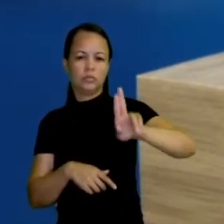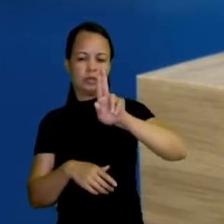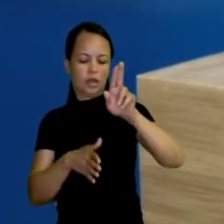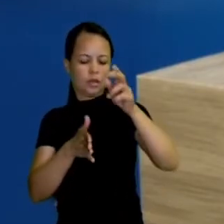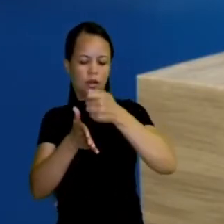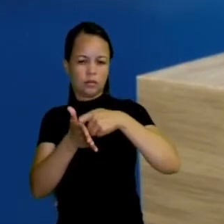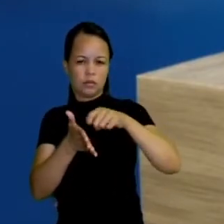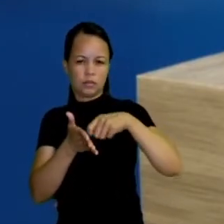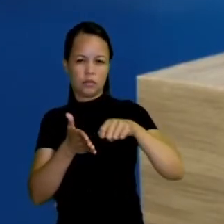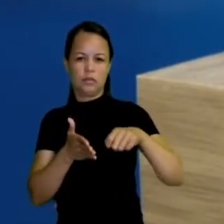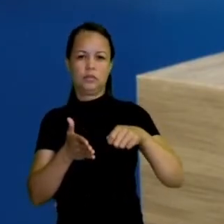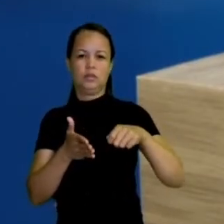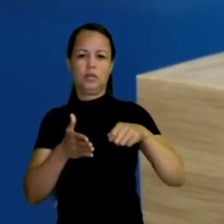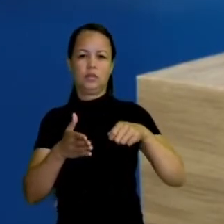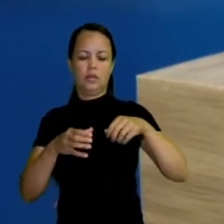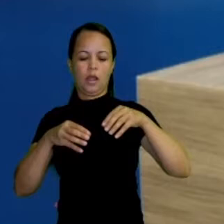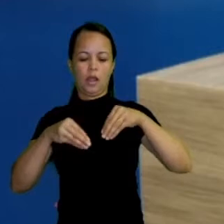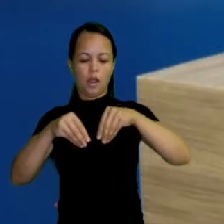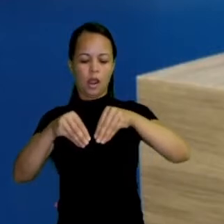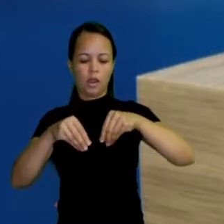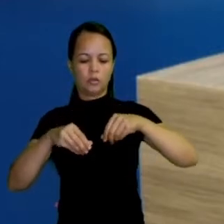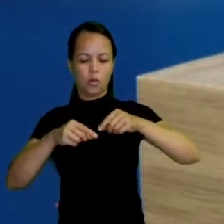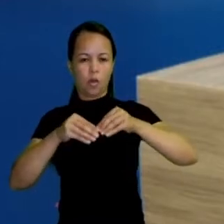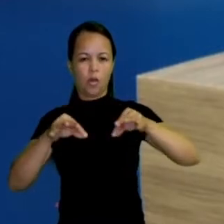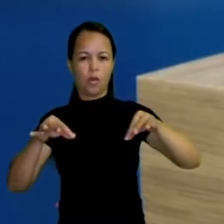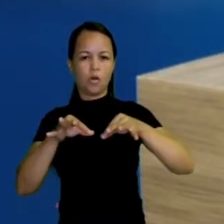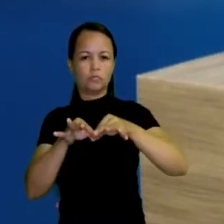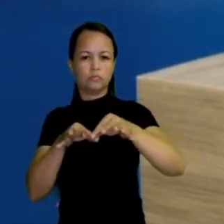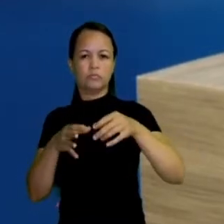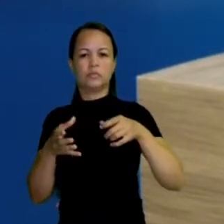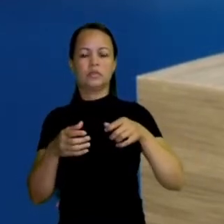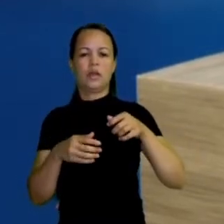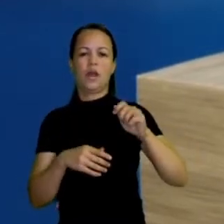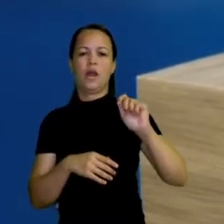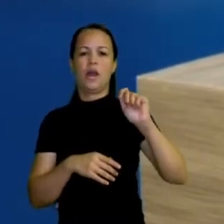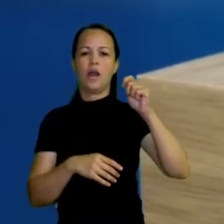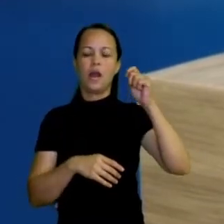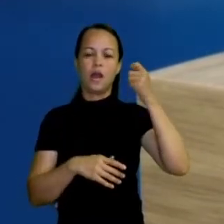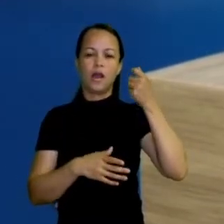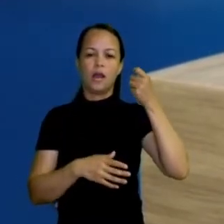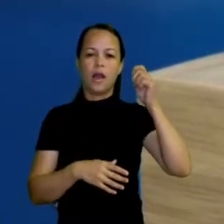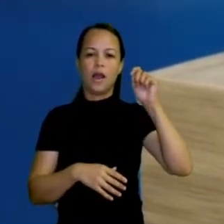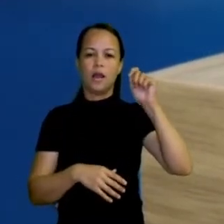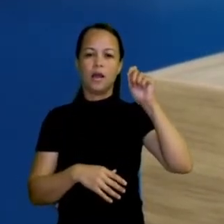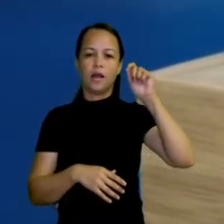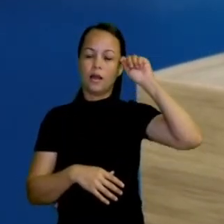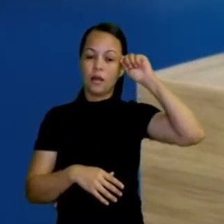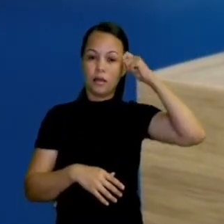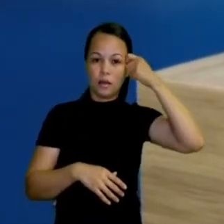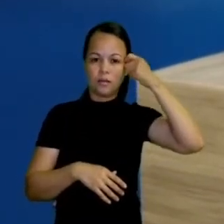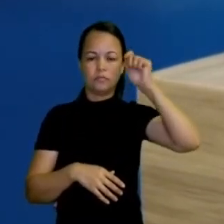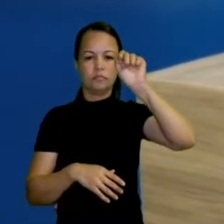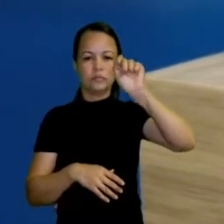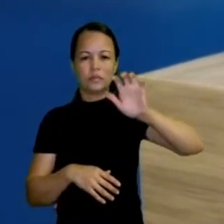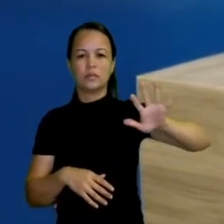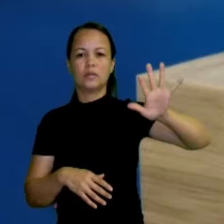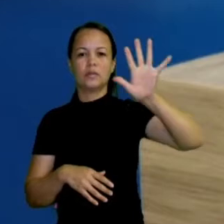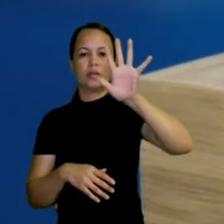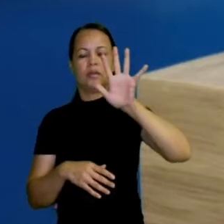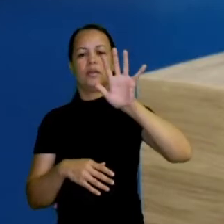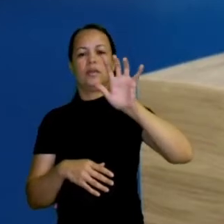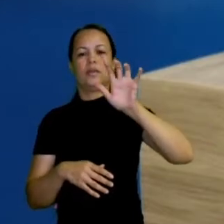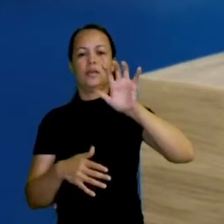descrever territórios na América, na África, na Ásia, que foram governadas por